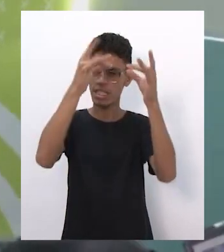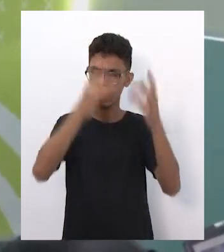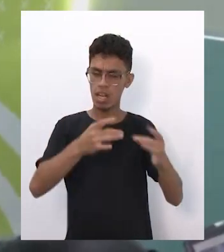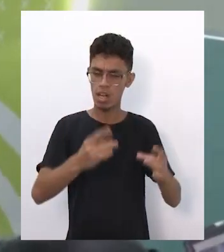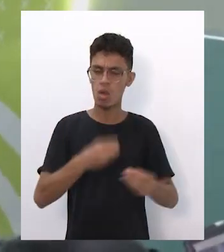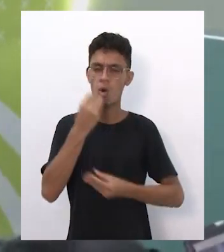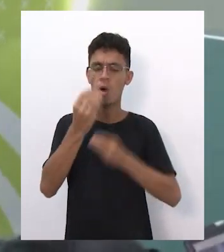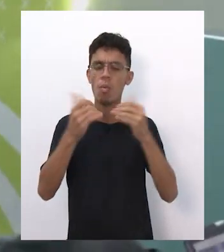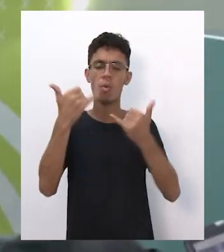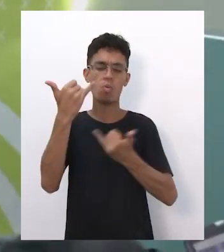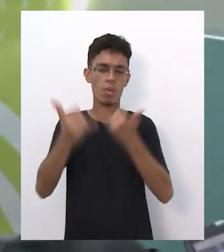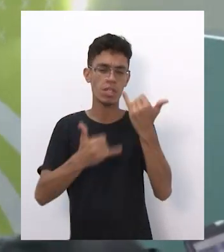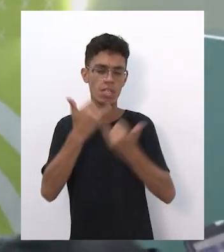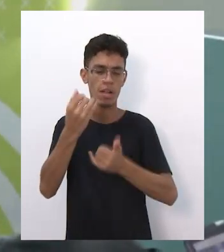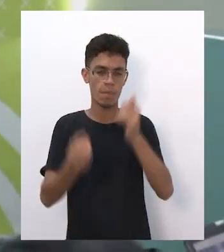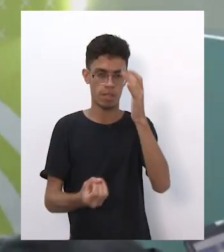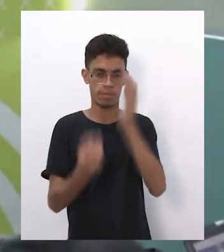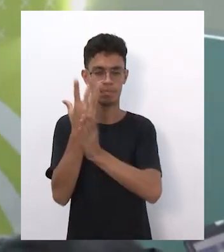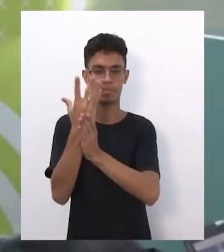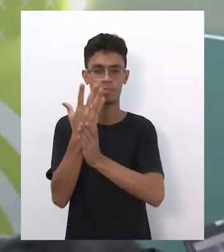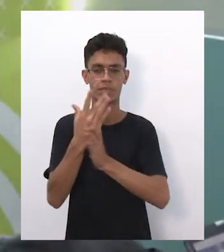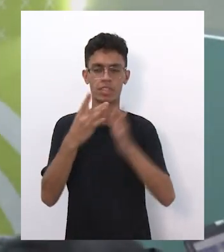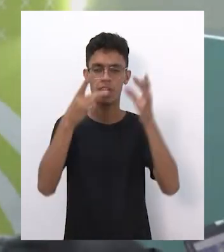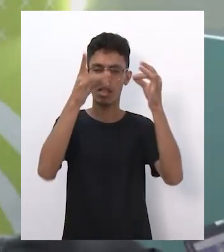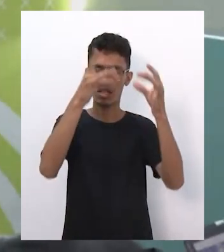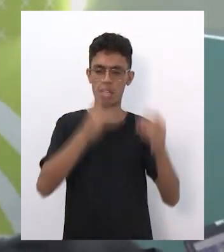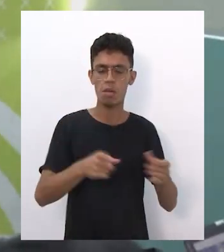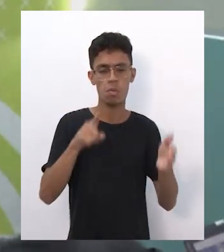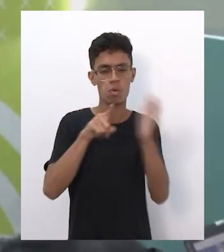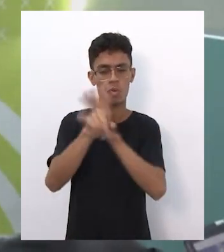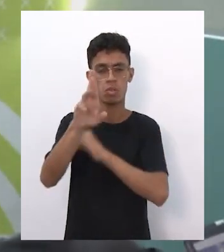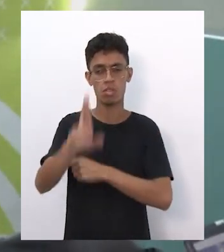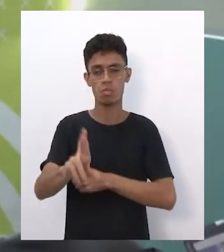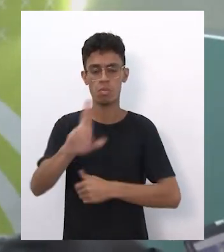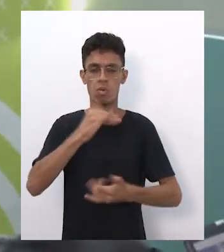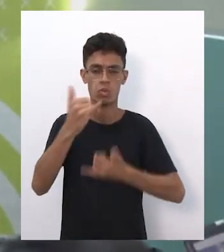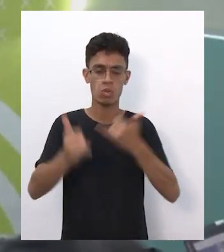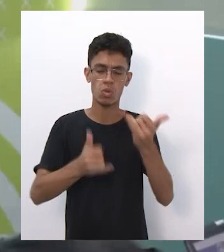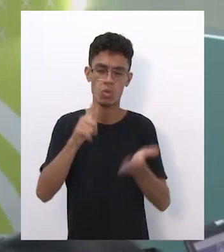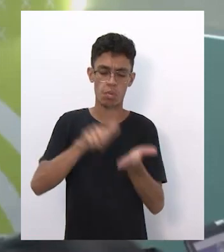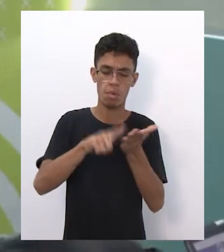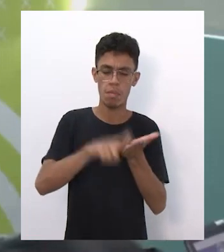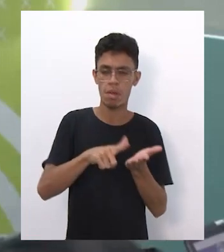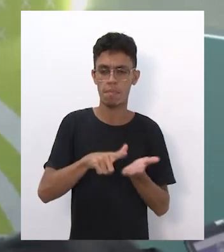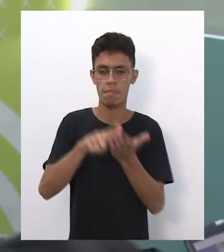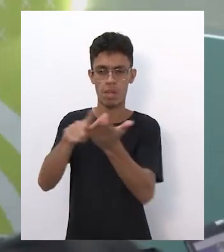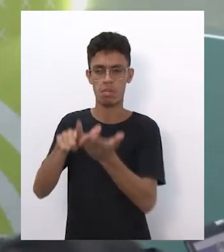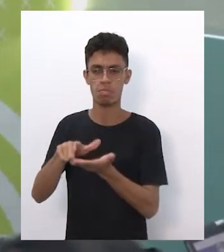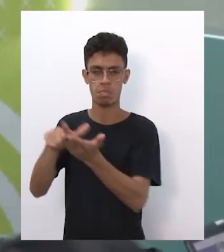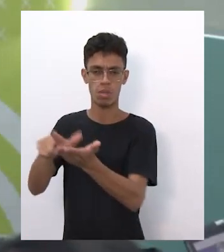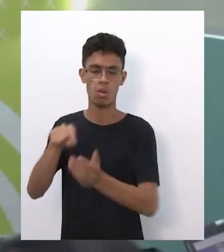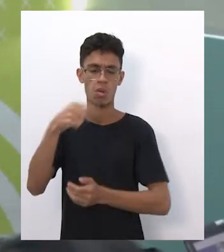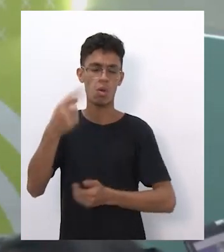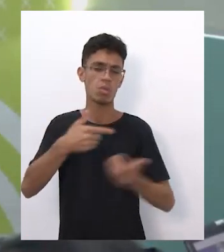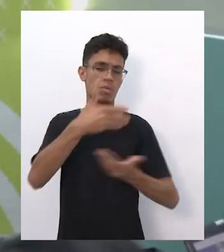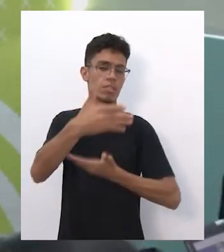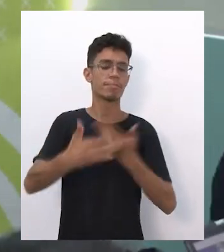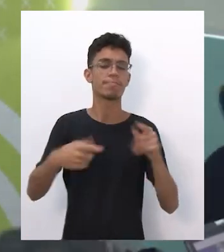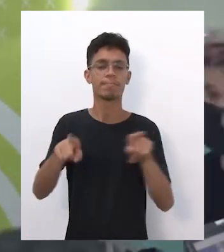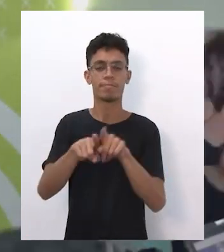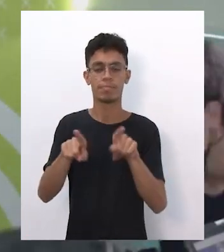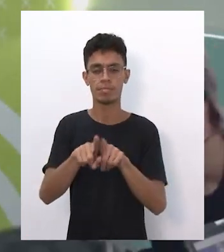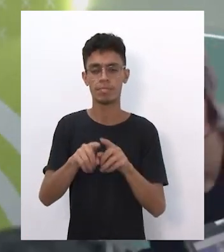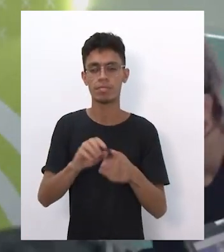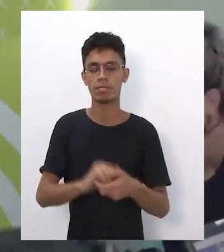jogos. Você pode criar quiz, jogo de cartas, entre outros tipos de interações, certo?